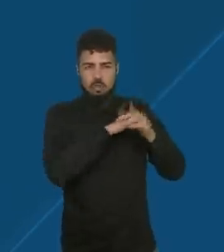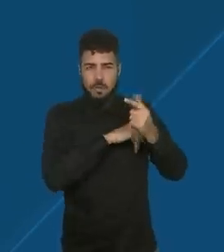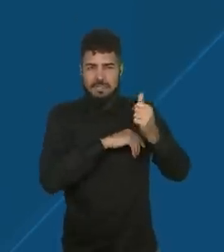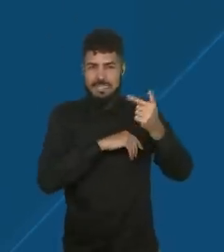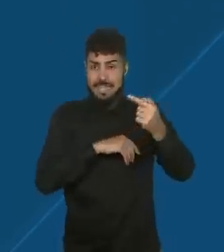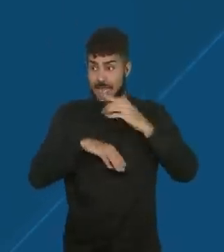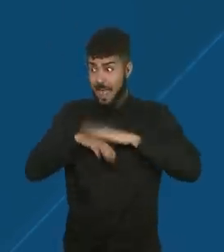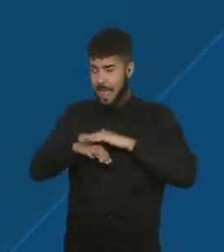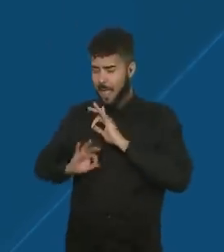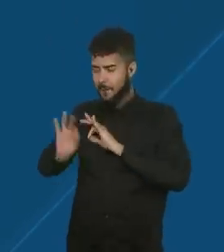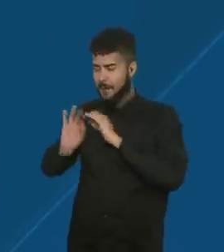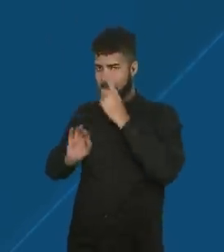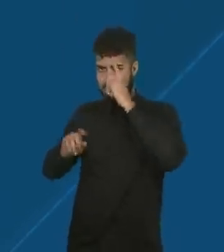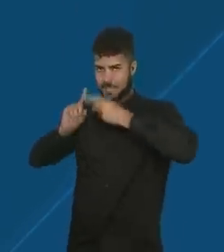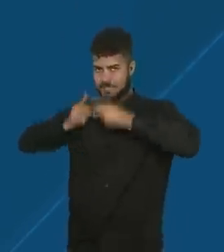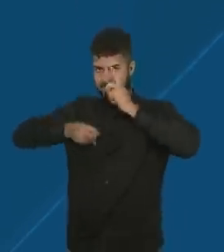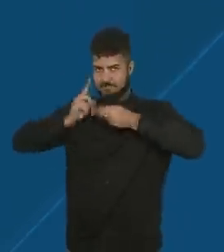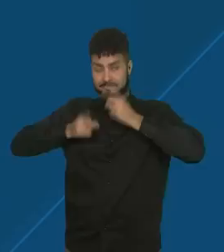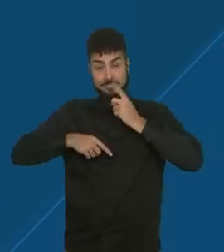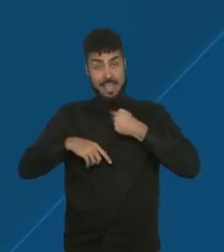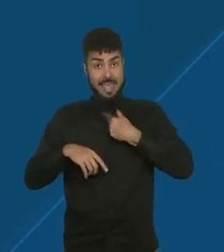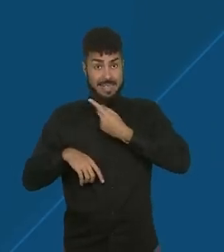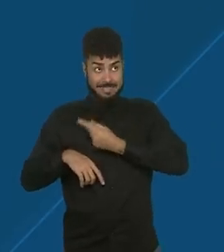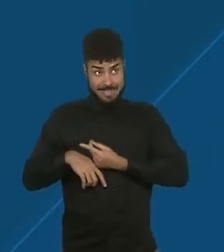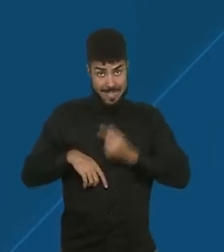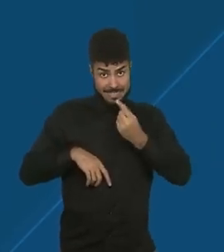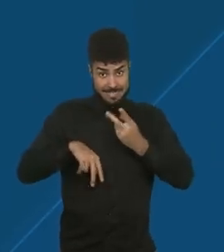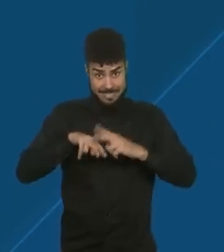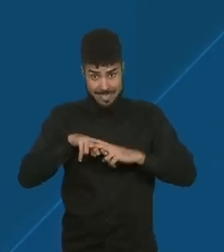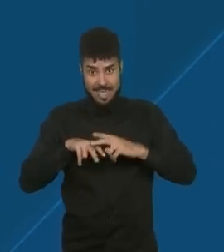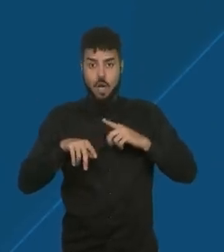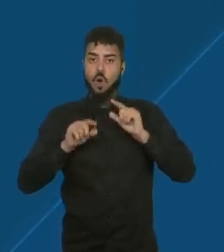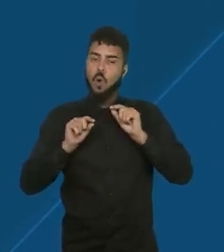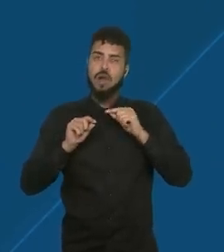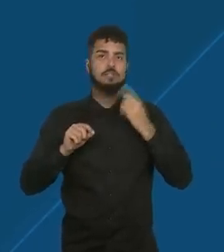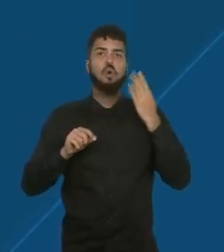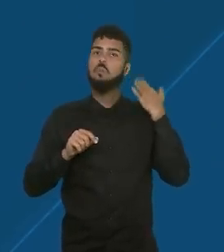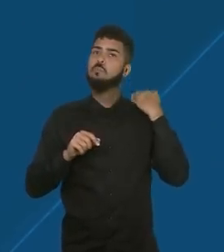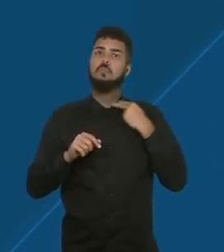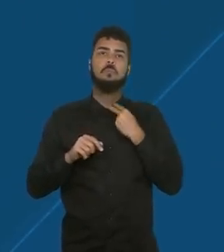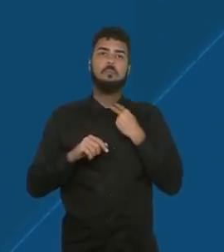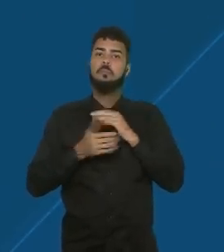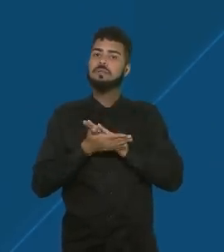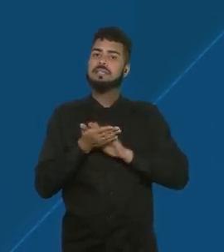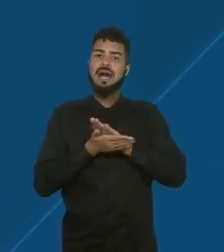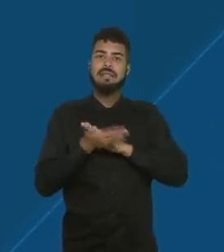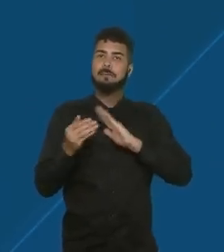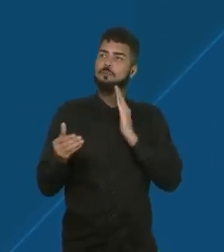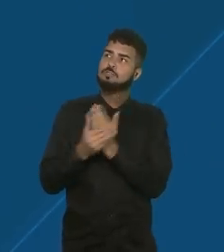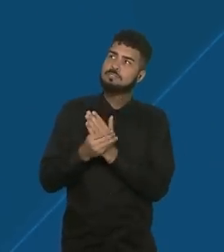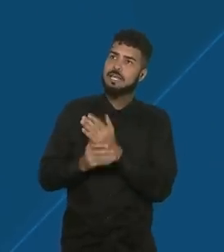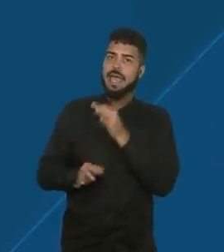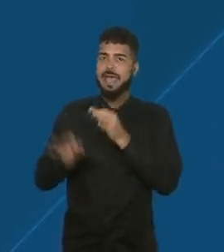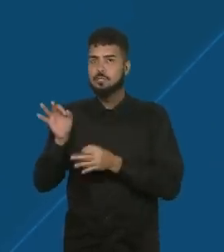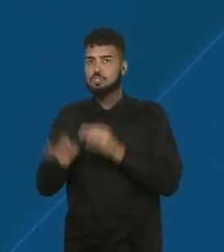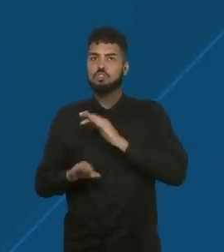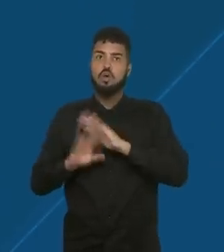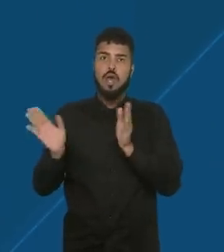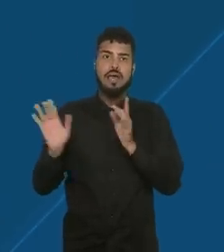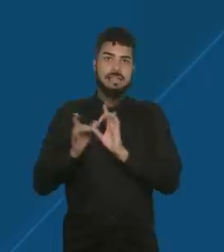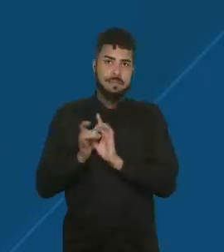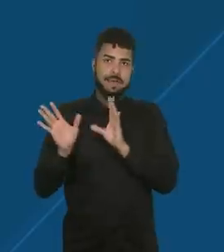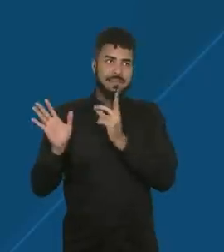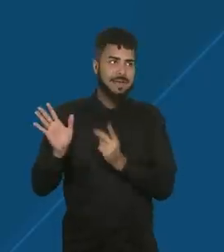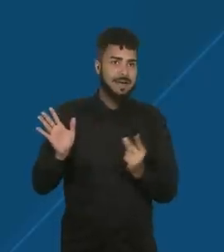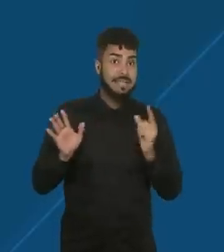de Celsinho da Vila Vintém do sistema prisional estava condicionada que ele não tivesse mais pendências na justiça para poder responder em liberdade